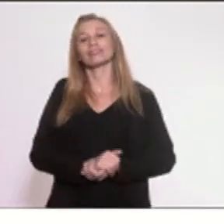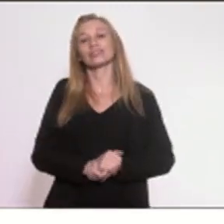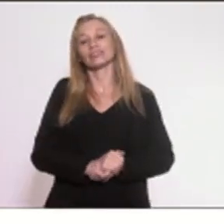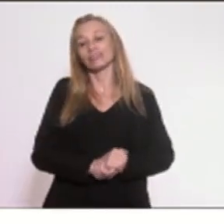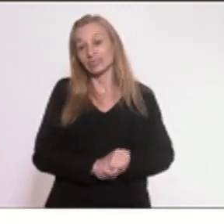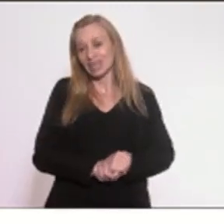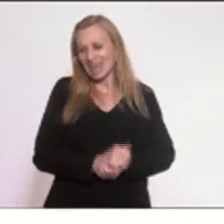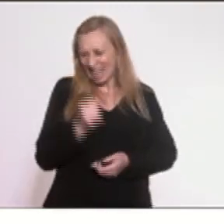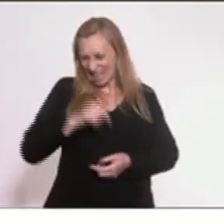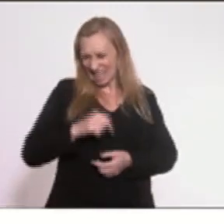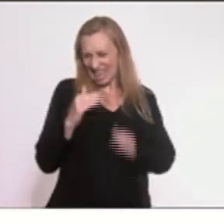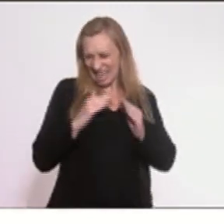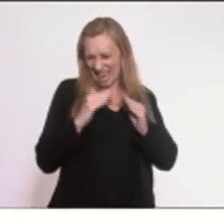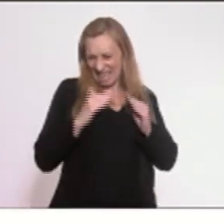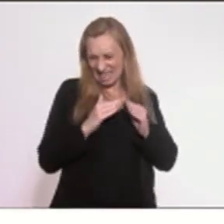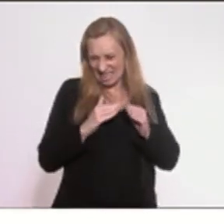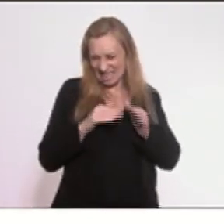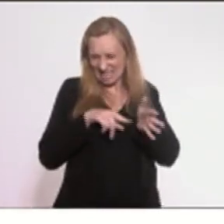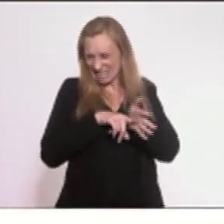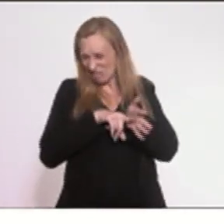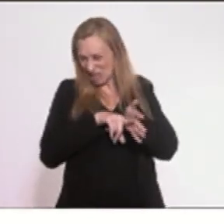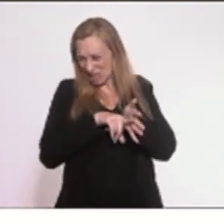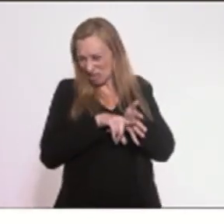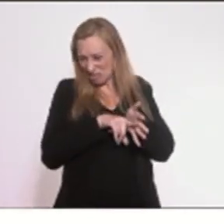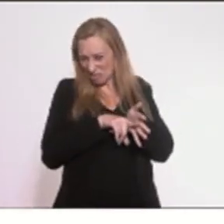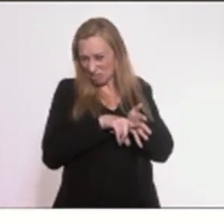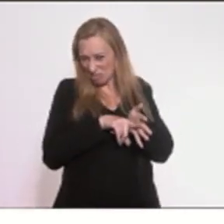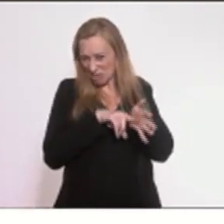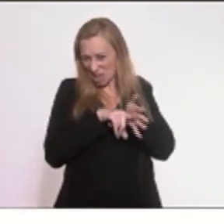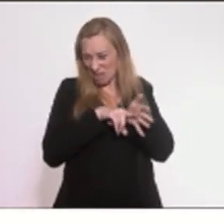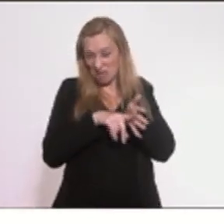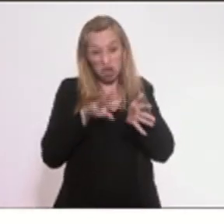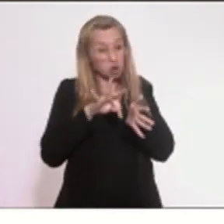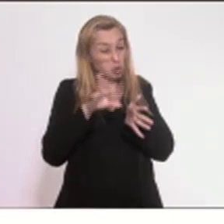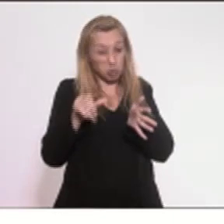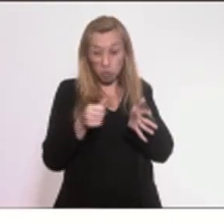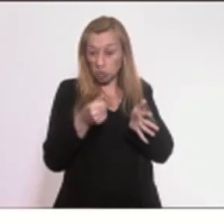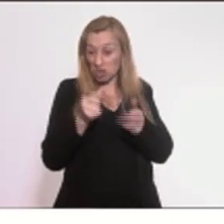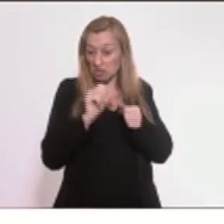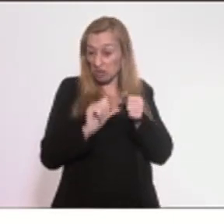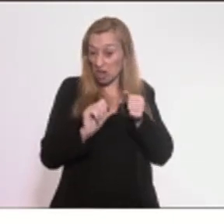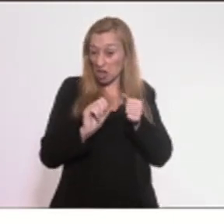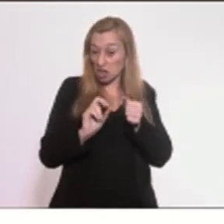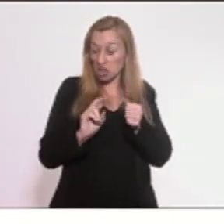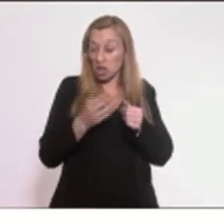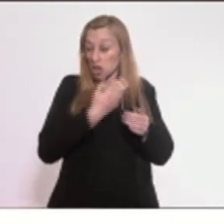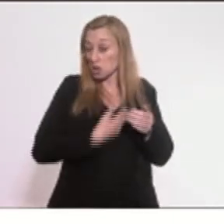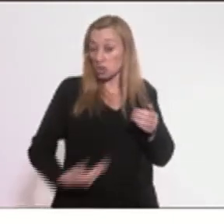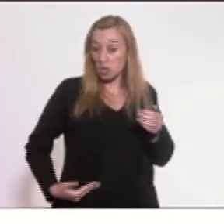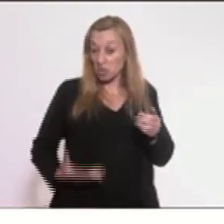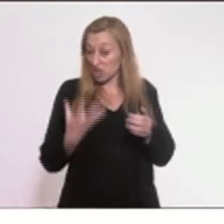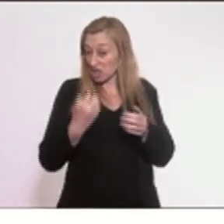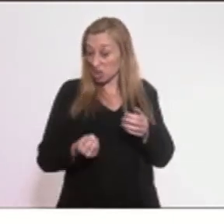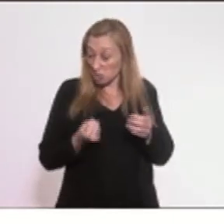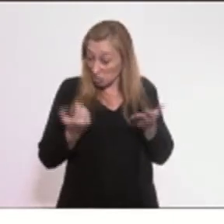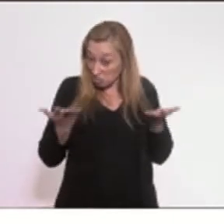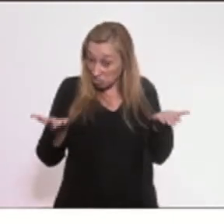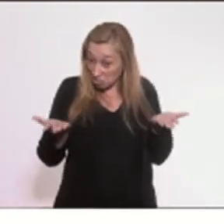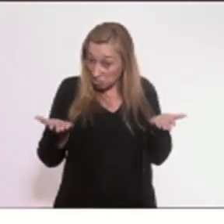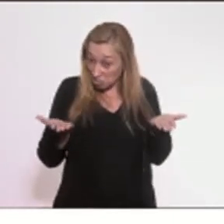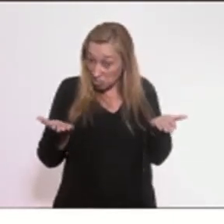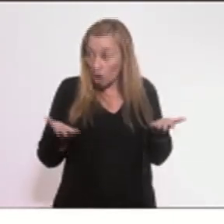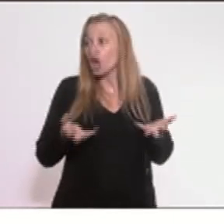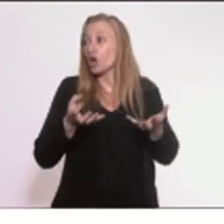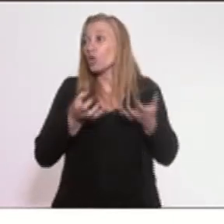Isso aqui não é casa revisora para rever tudo aquilo que ela fez e o governo sancionou. Eu